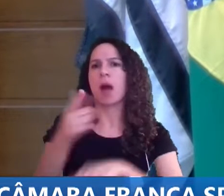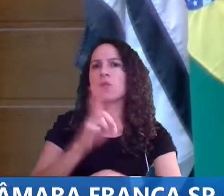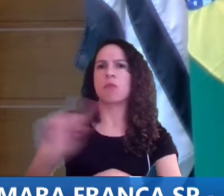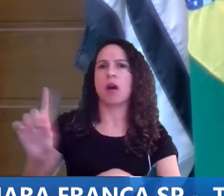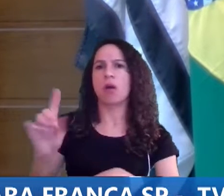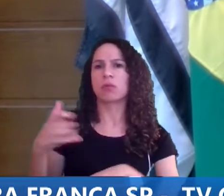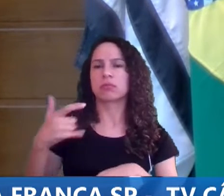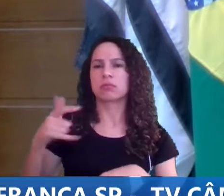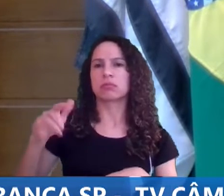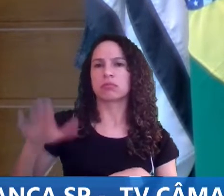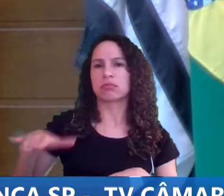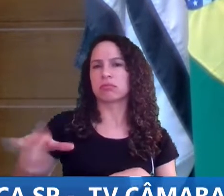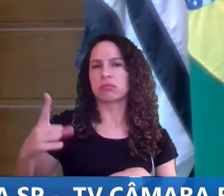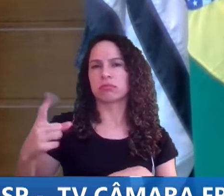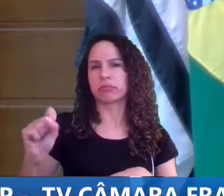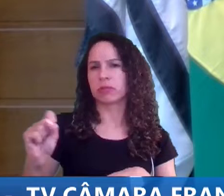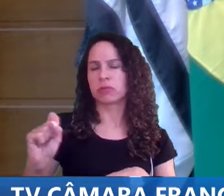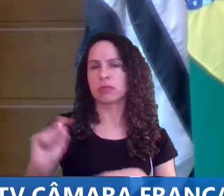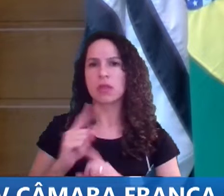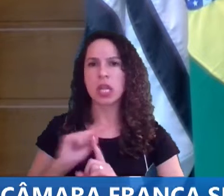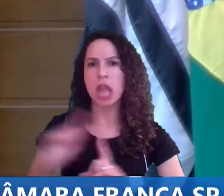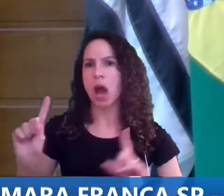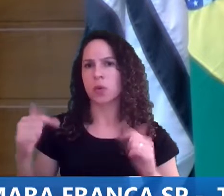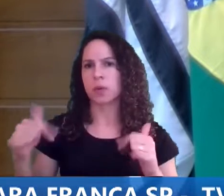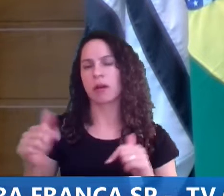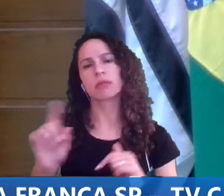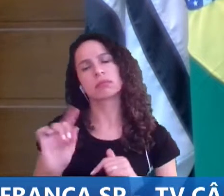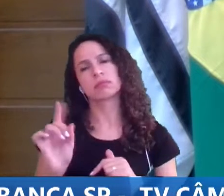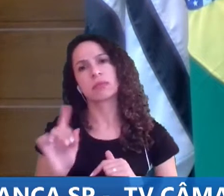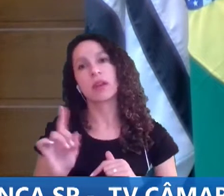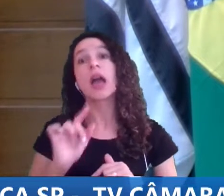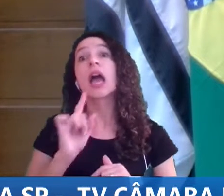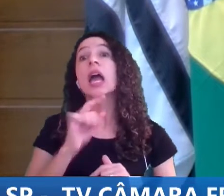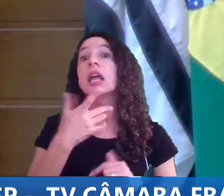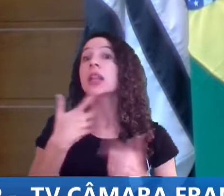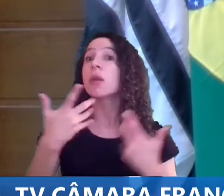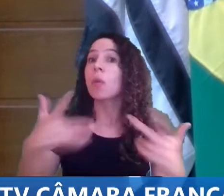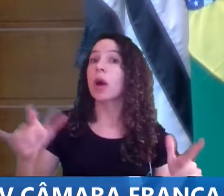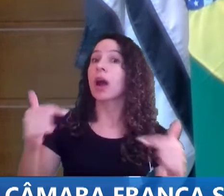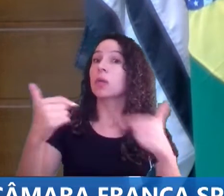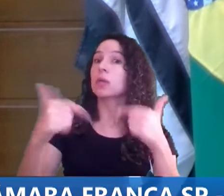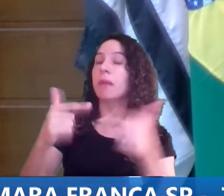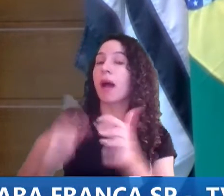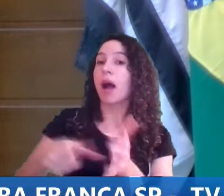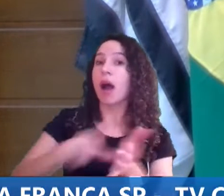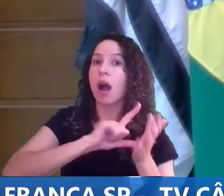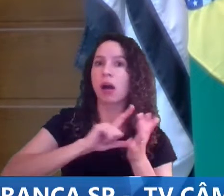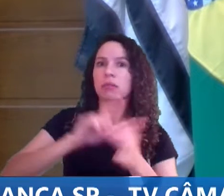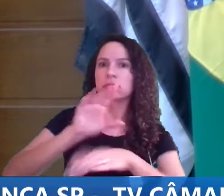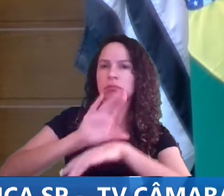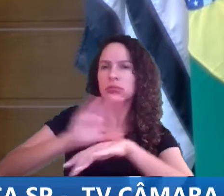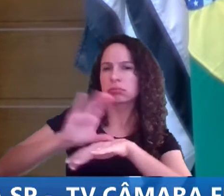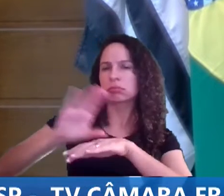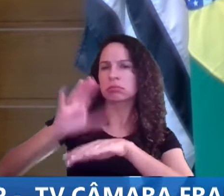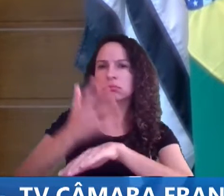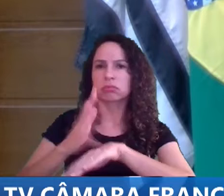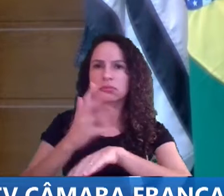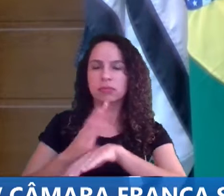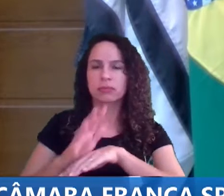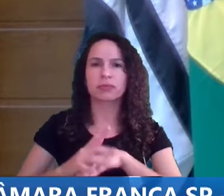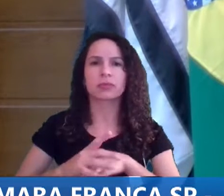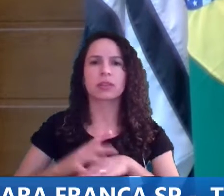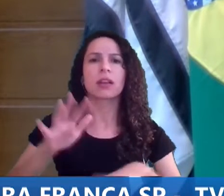18 anos, é não ao trabalho desprotegido. E numa situação em que diversos